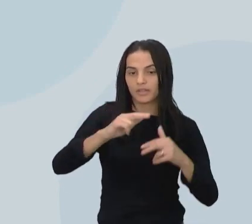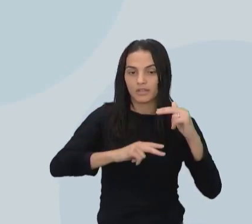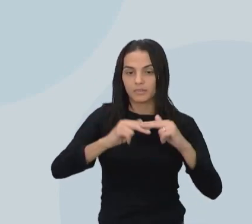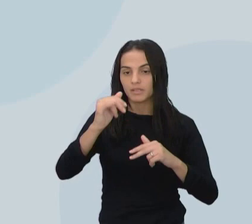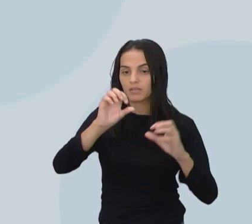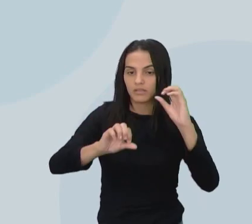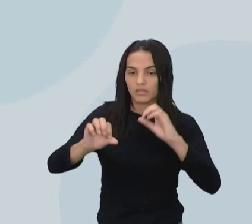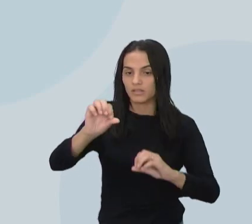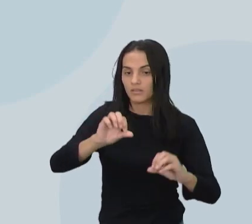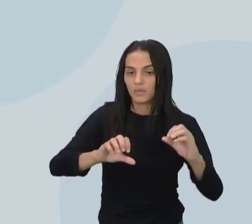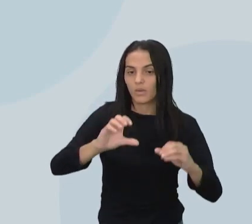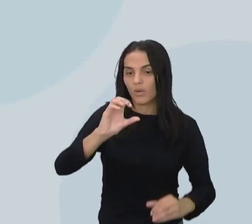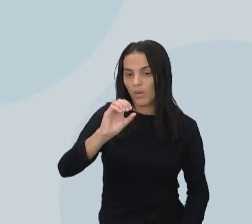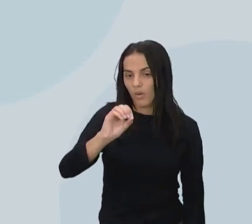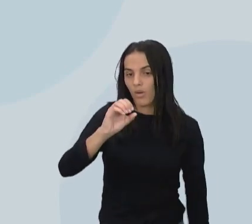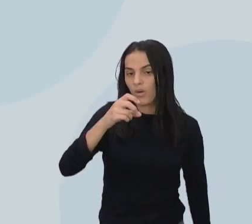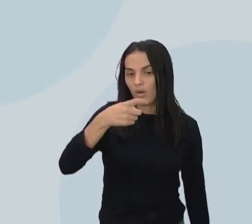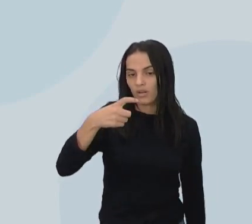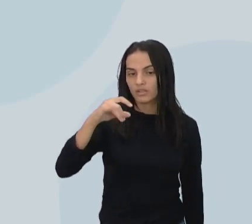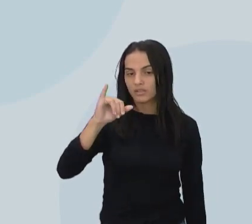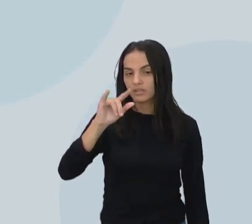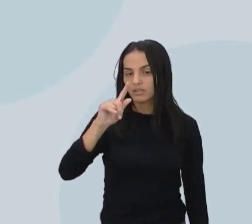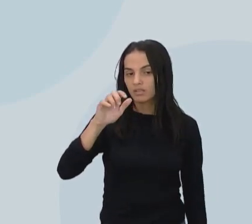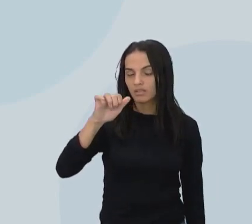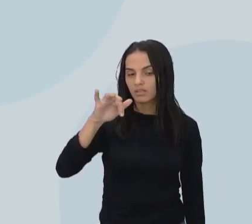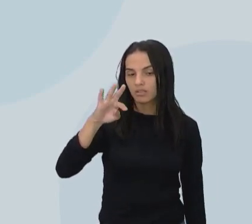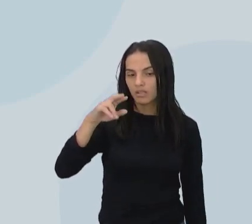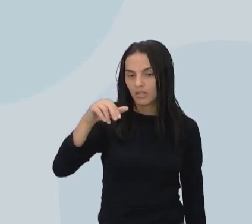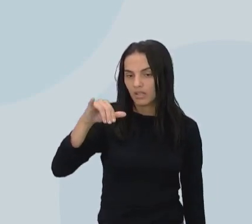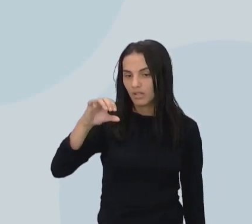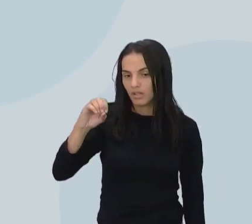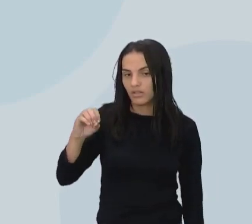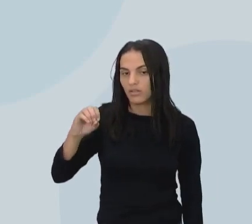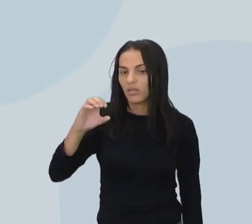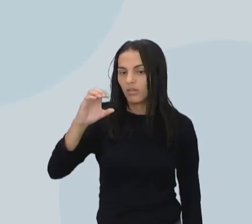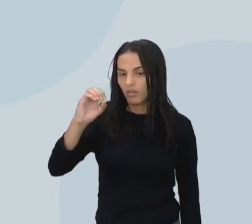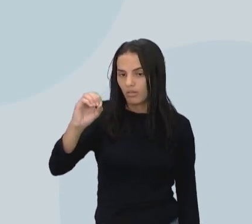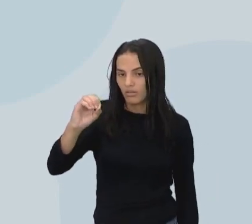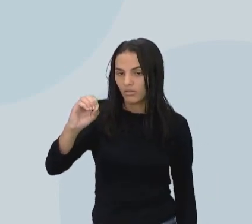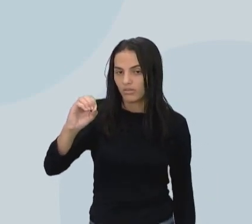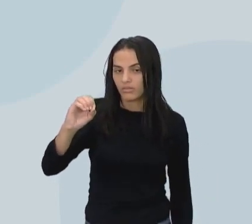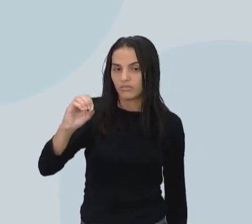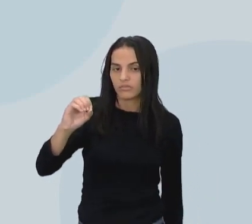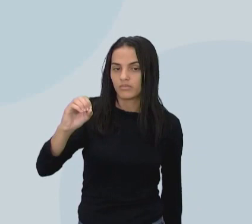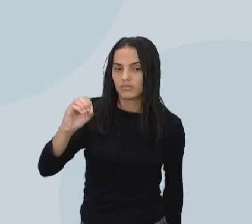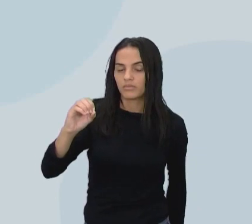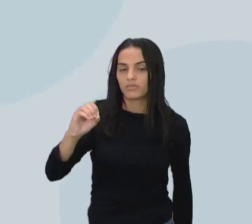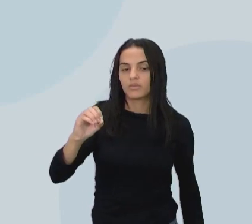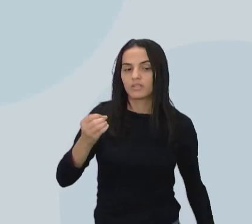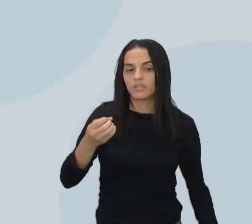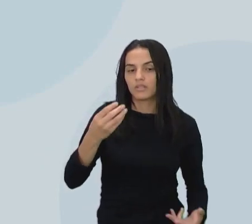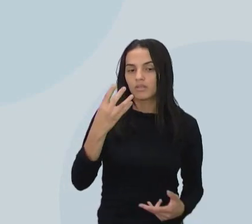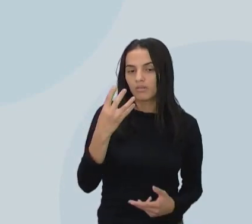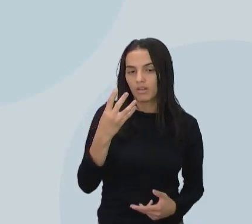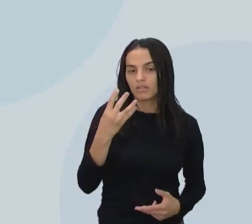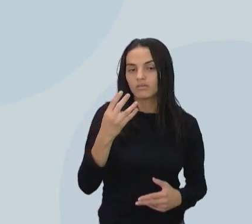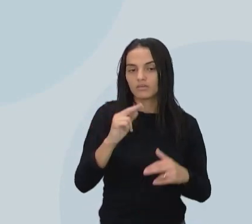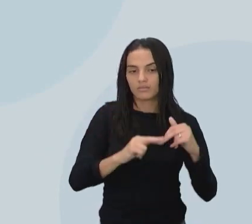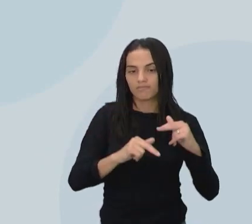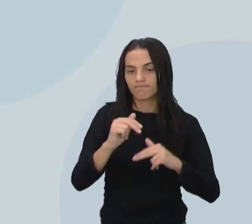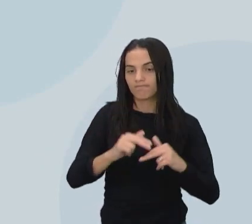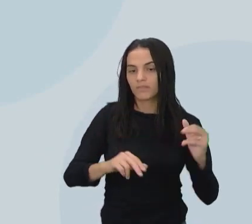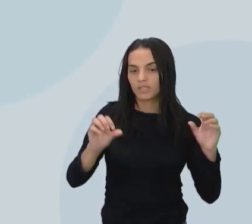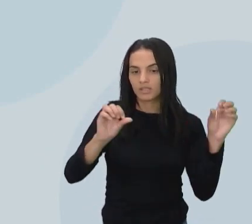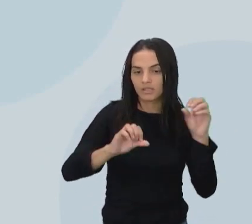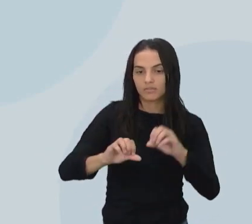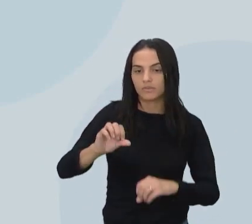oxigênio, que é o... 9 átomos do elemento químico oxigênio, que é o O, e 4 átomos do elemento químico hidrogênio, Isso. que é o